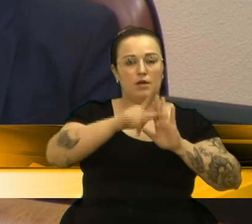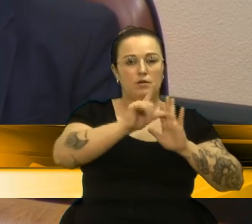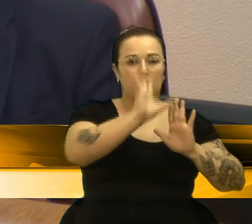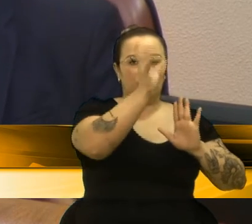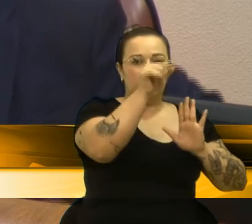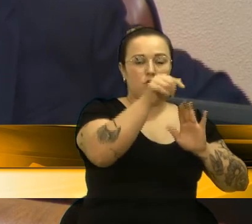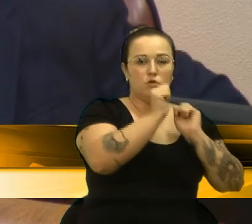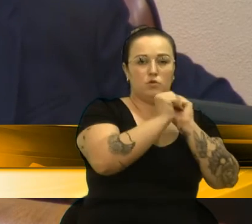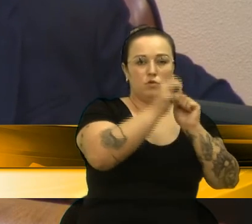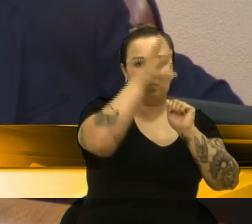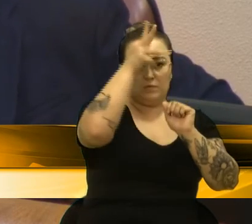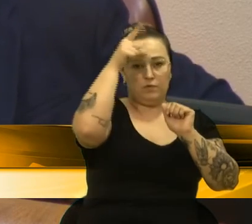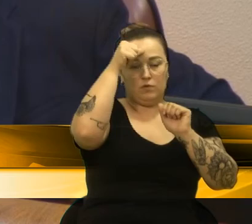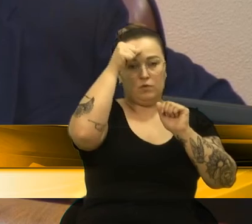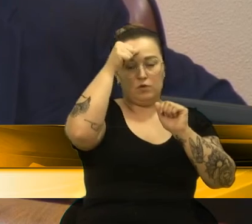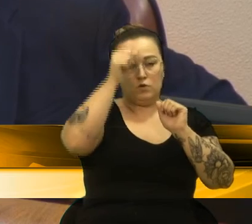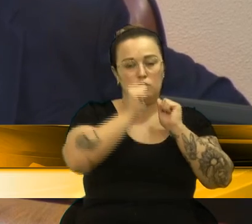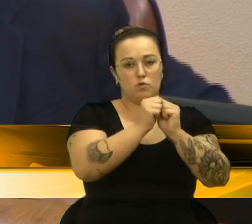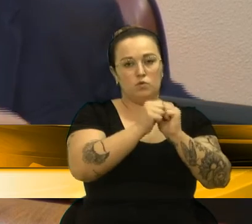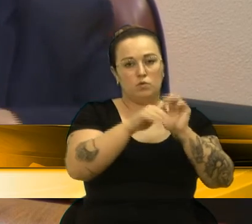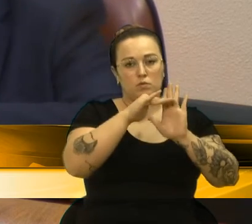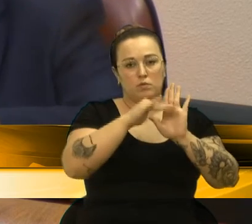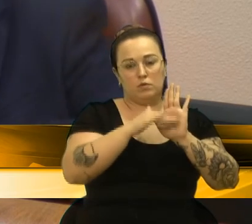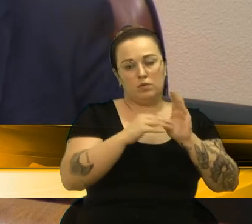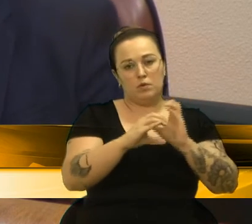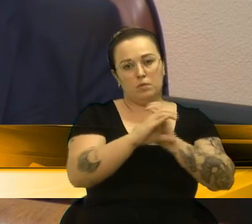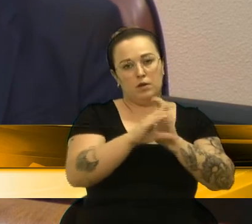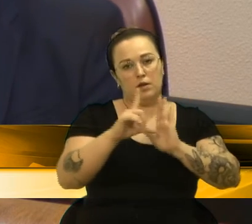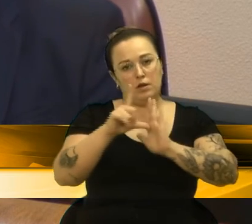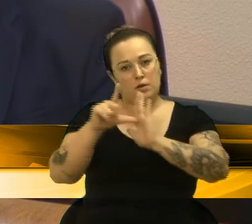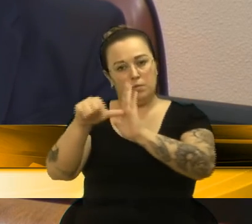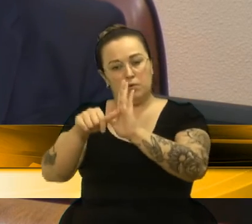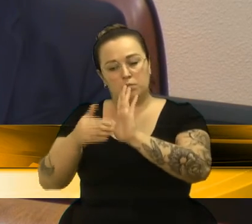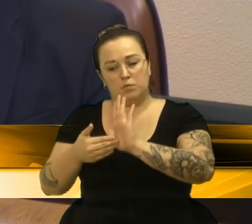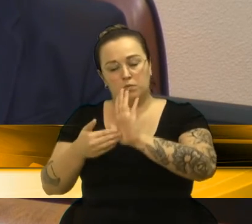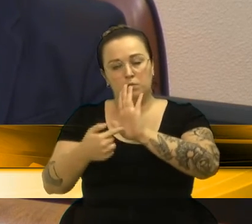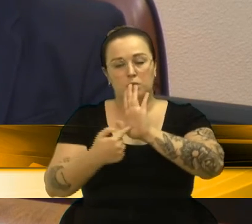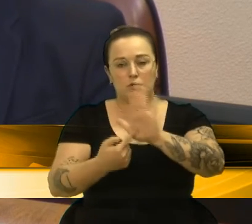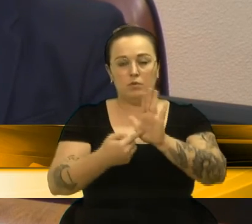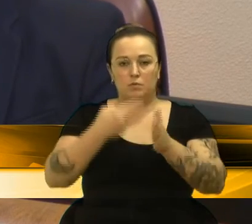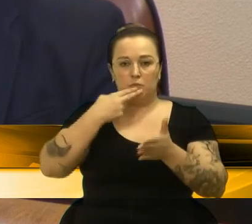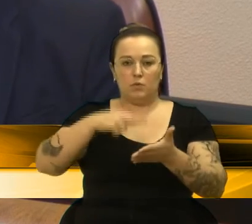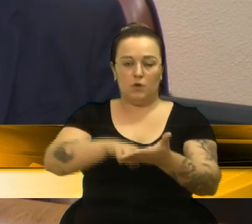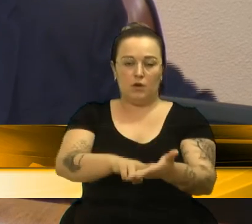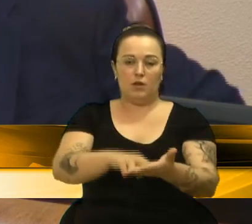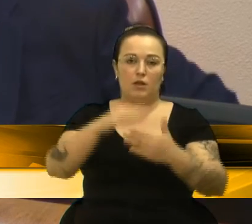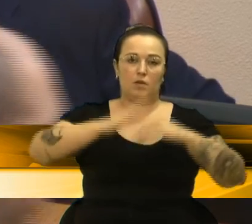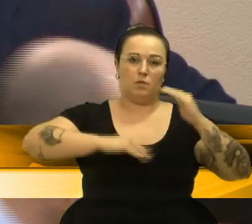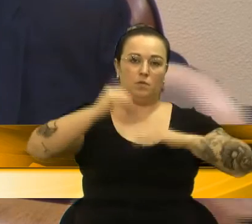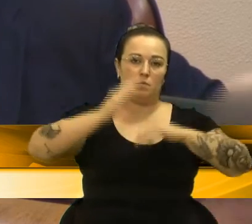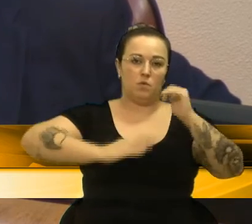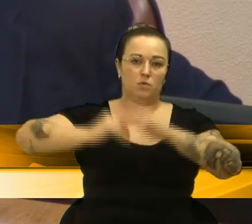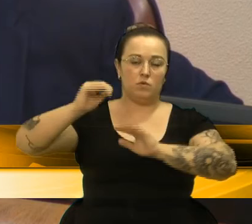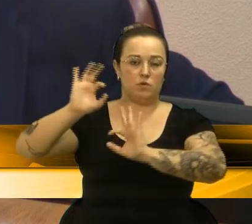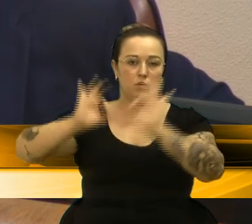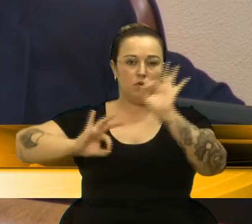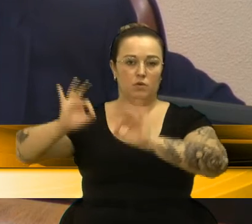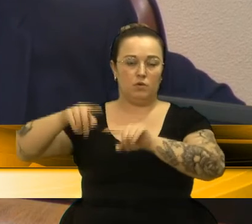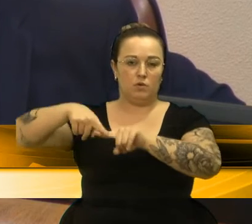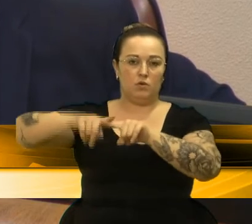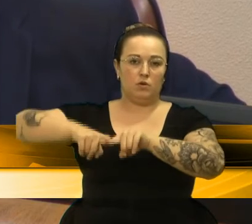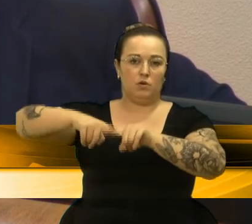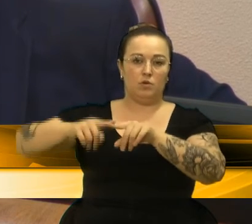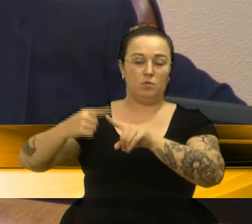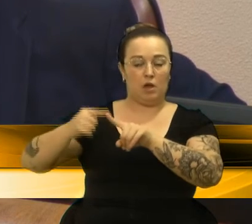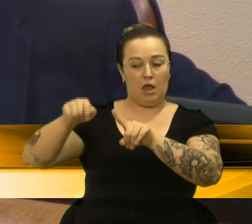juntamente com a programação completa. Ainda, posteriormente, emitimos nota a respeito da obra de requalificação da praça, que, julgando uma expectativa favorável em